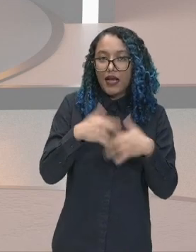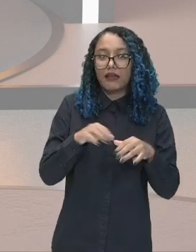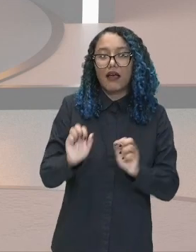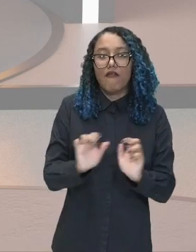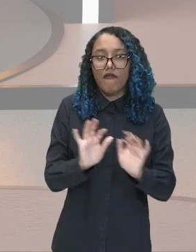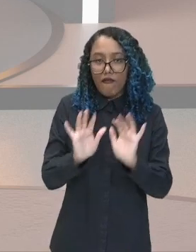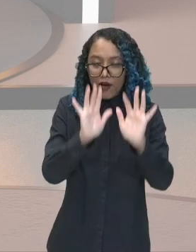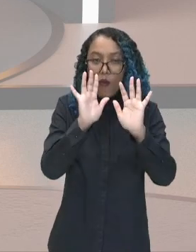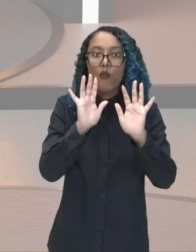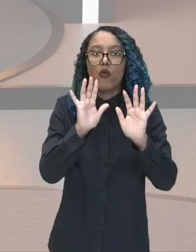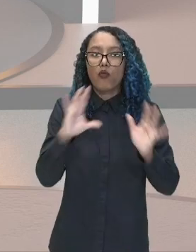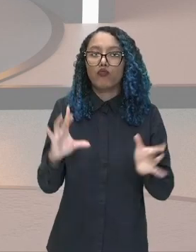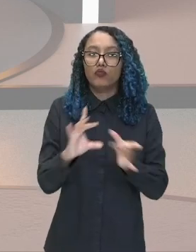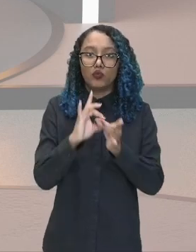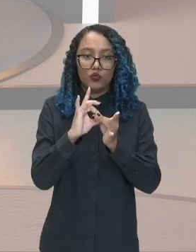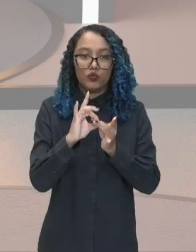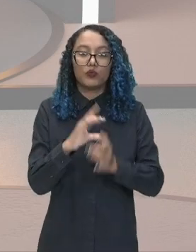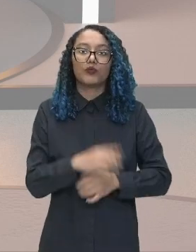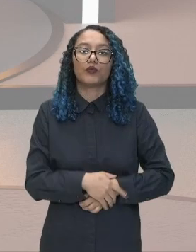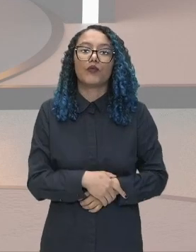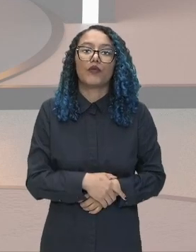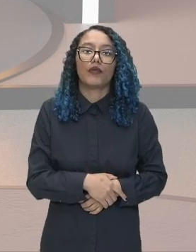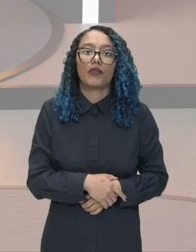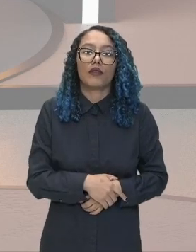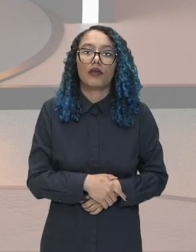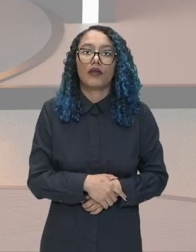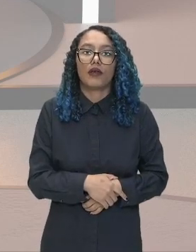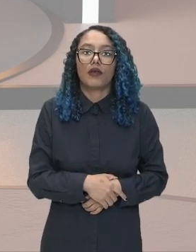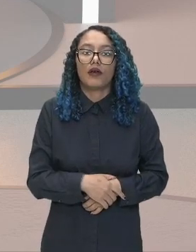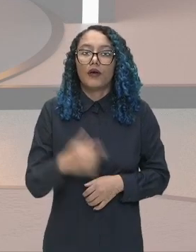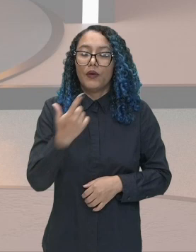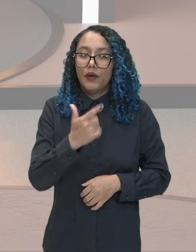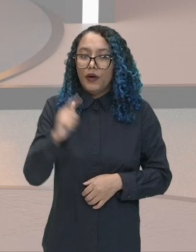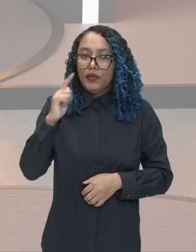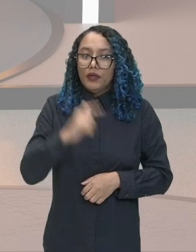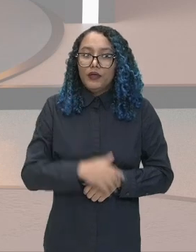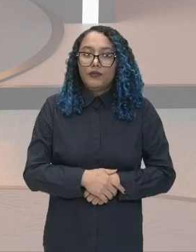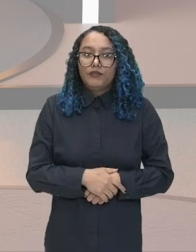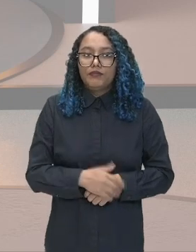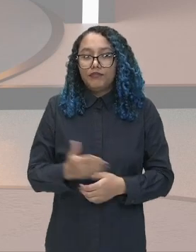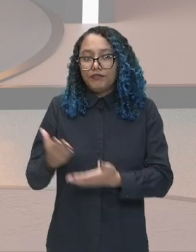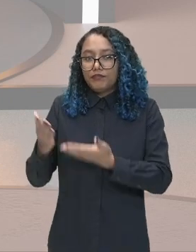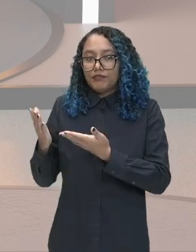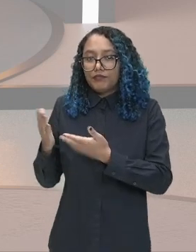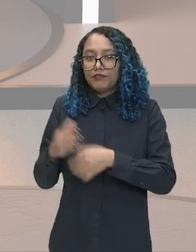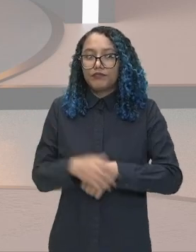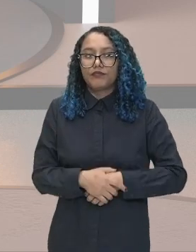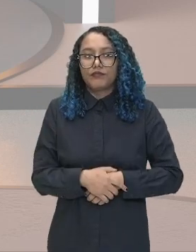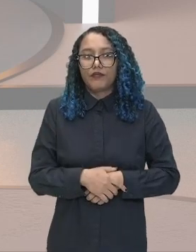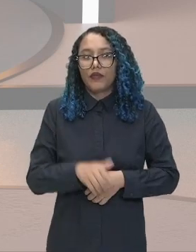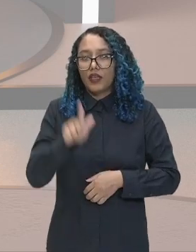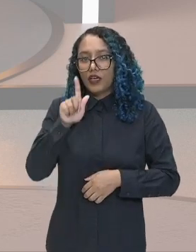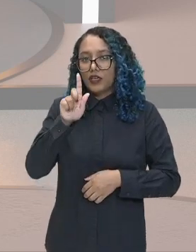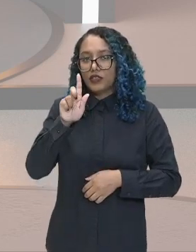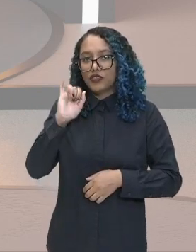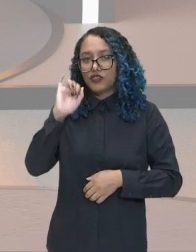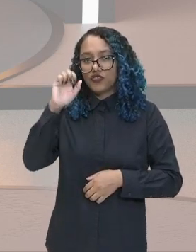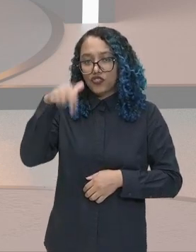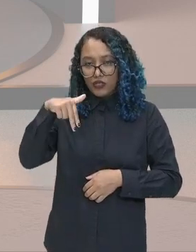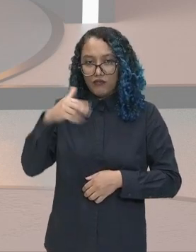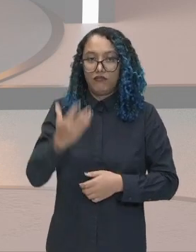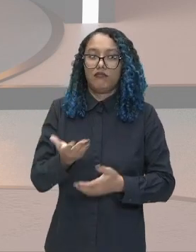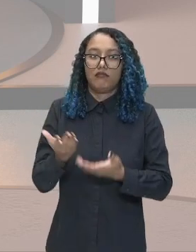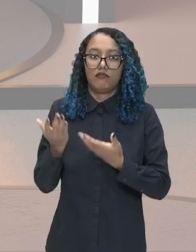processo. Depois nós temos aí o gin de algodão. Essa máquina ela vai